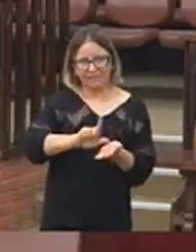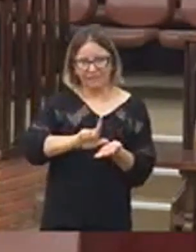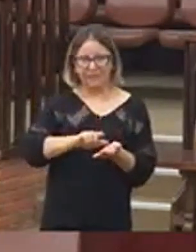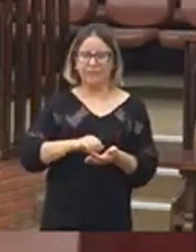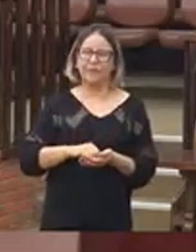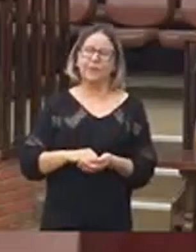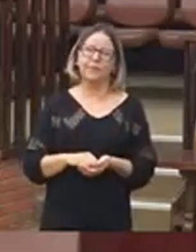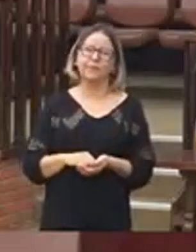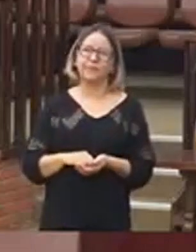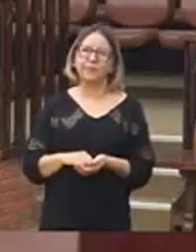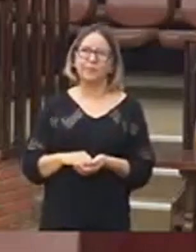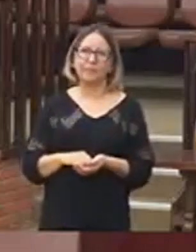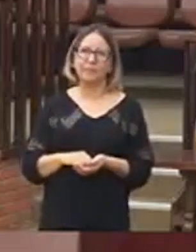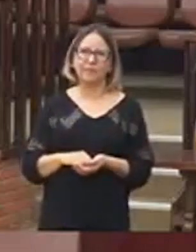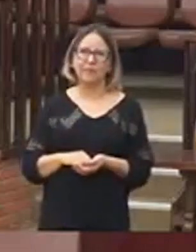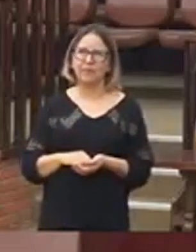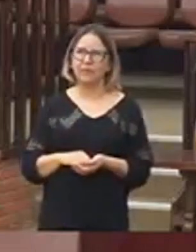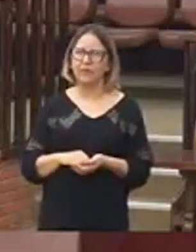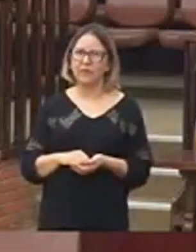Nenhum velório